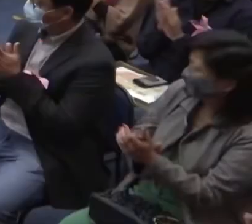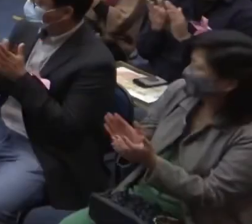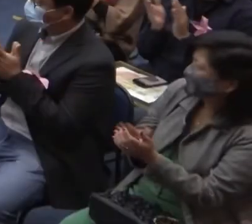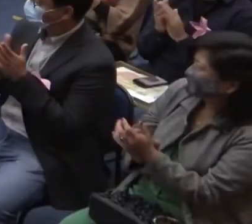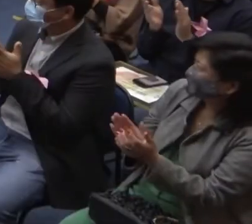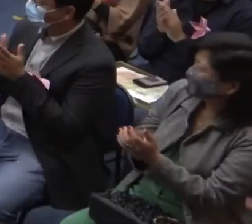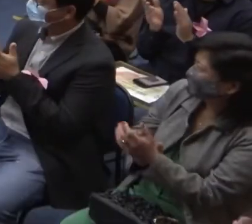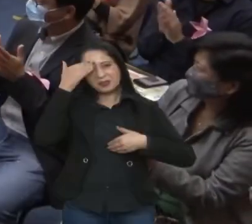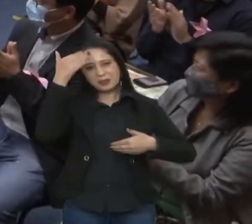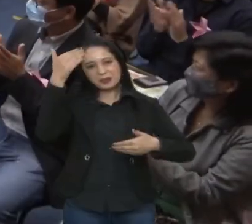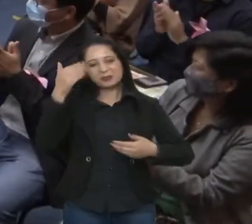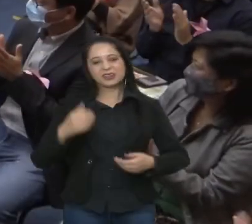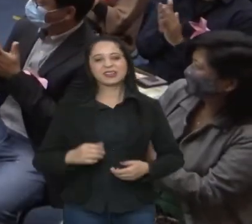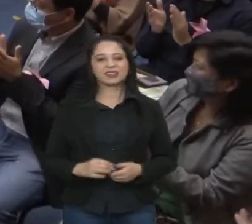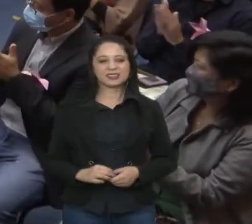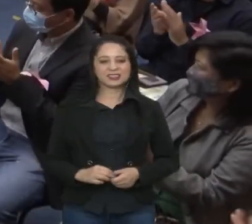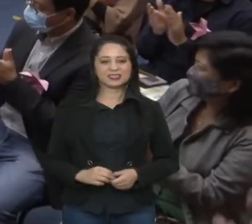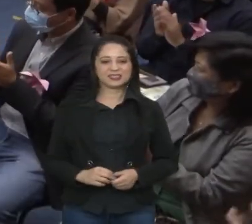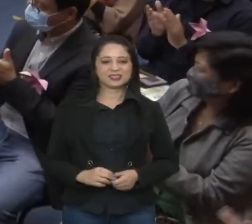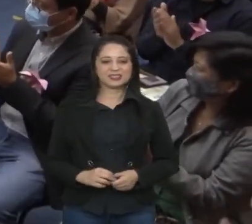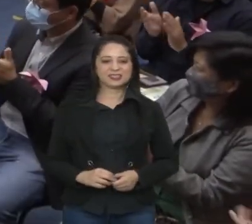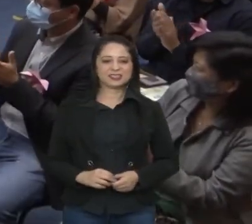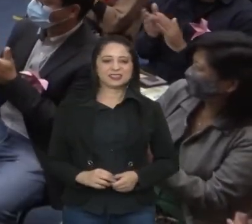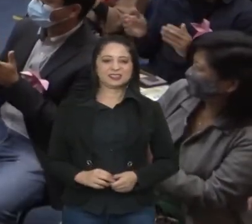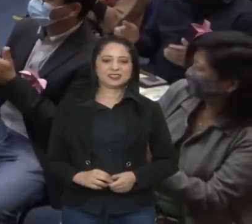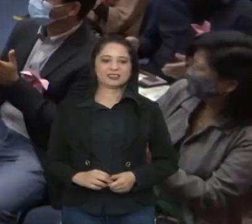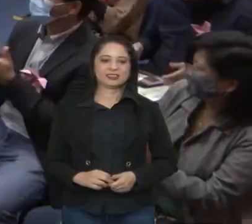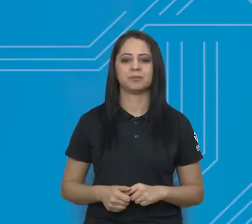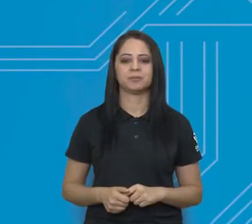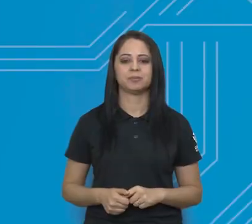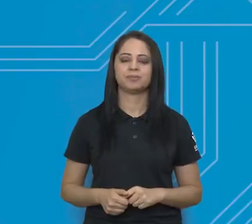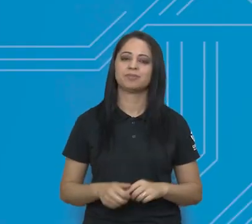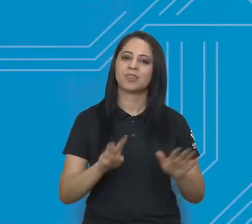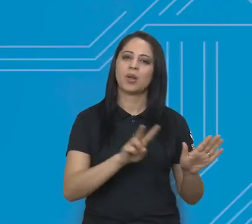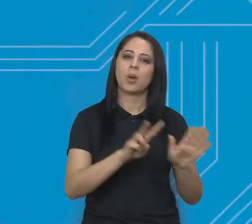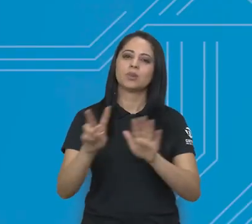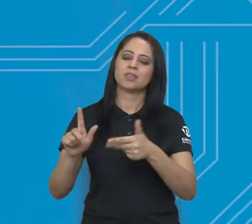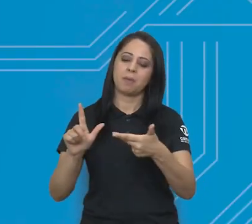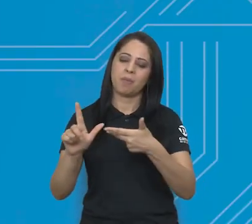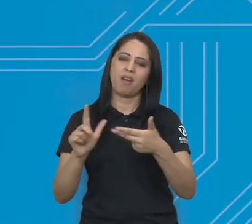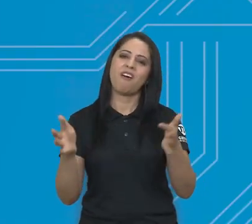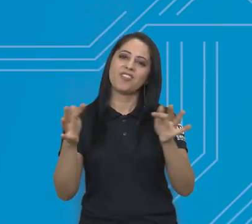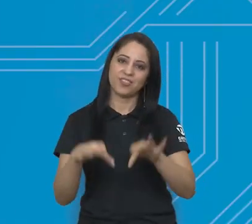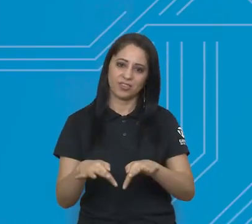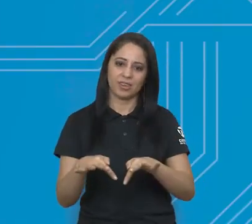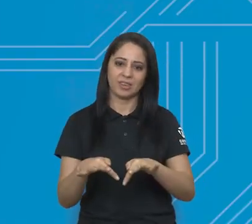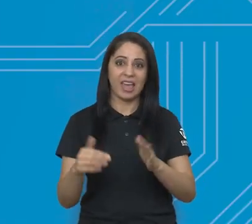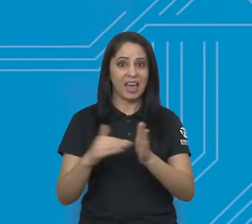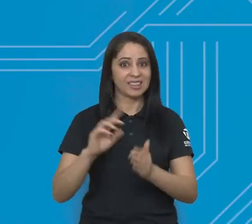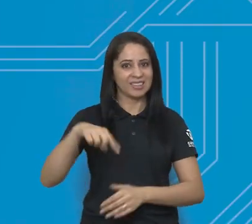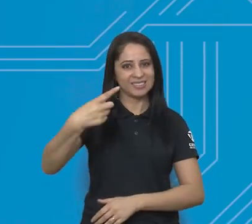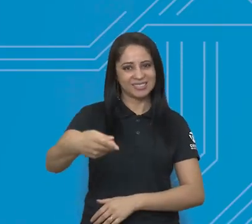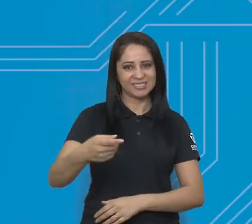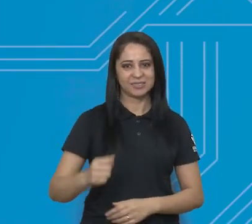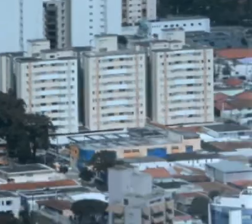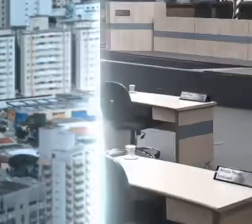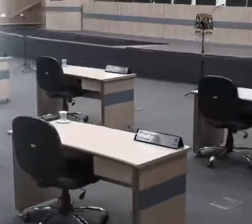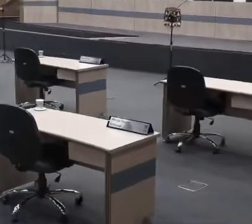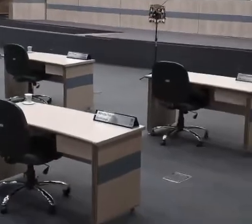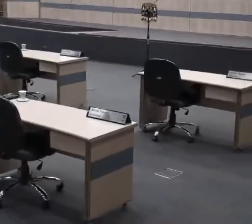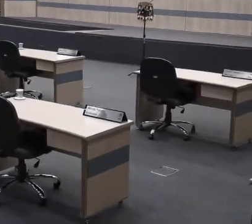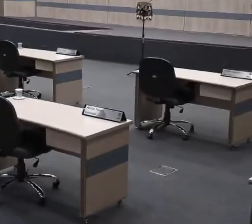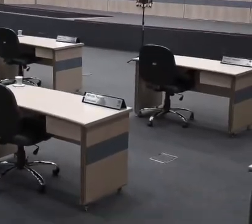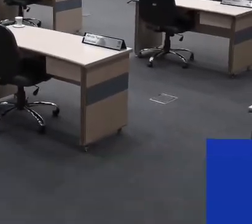Muito obrigado! E o Semana Legislativa fica por aqui. Até a próxima!